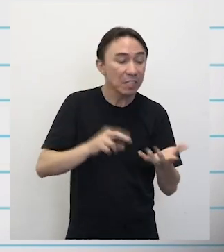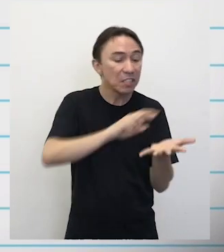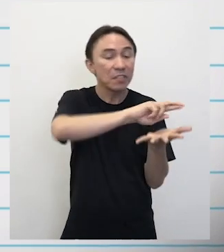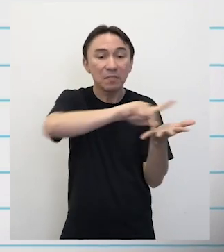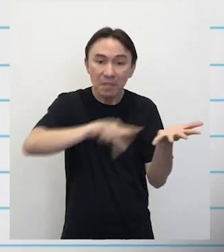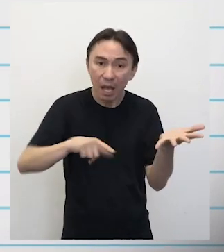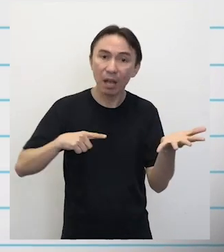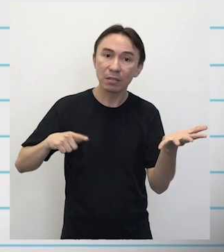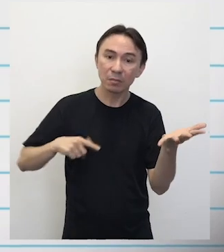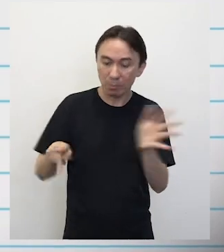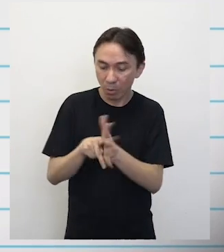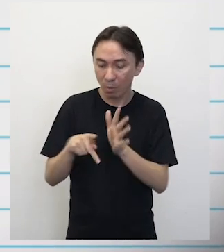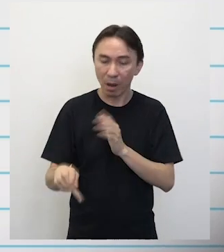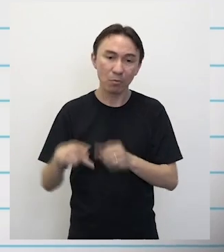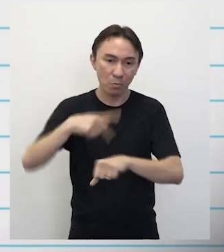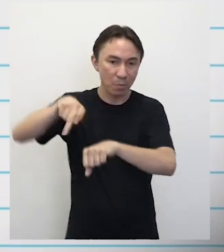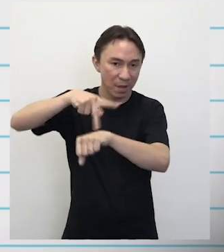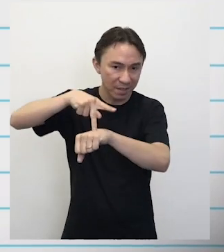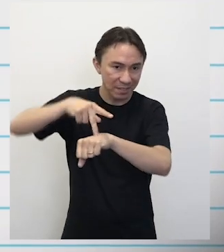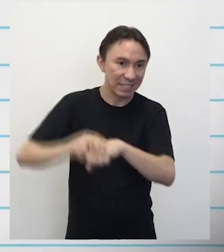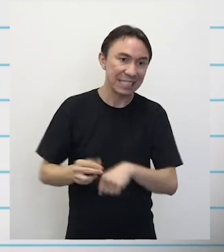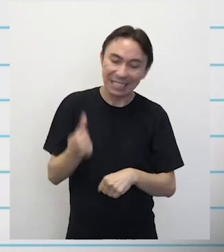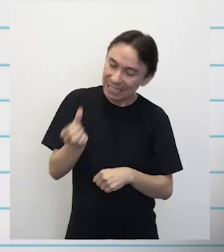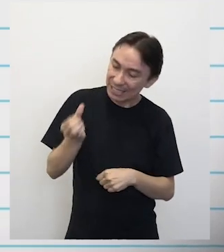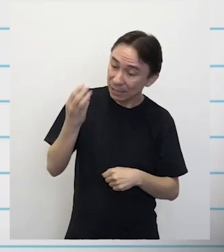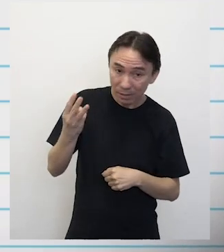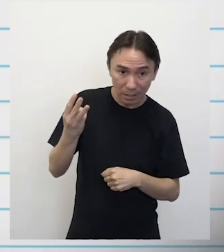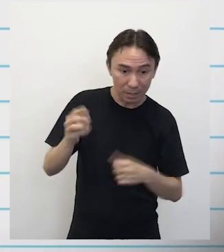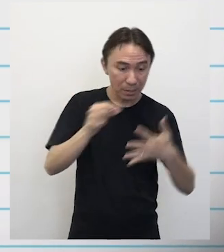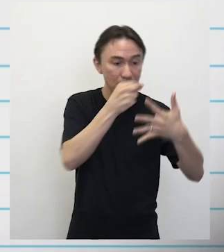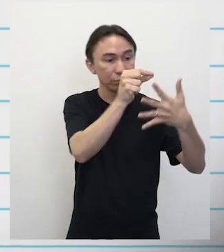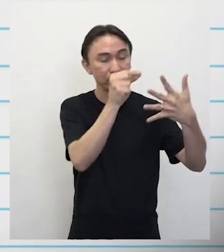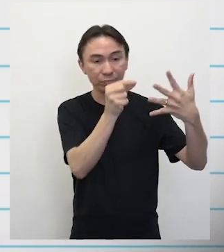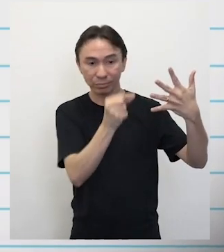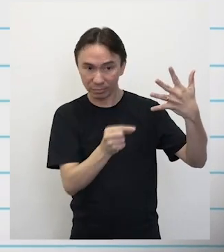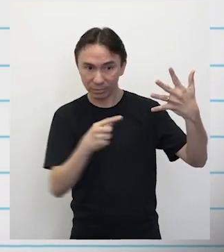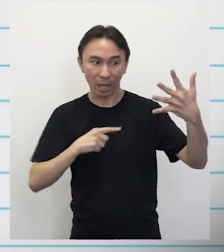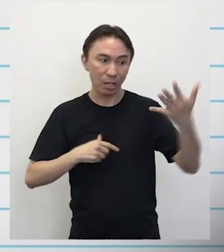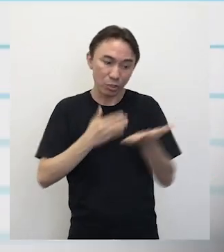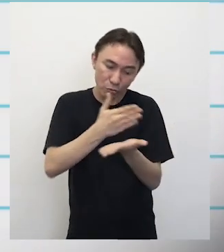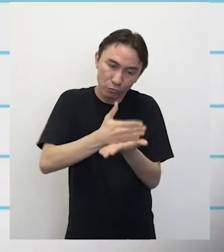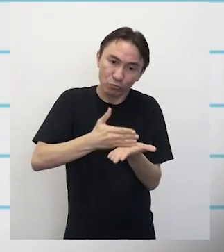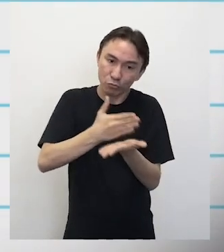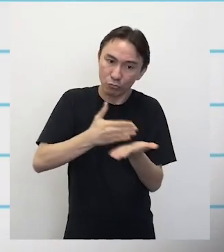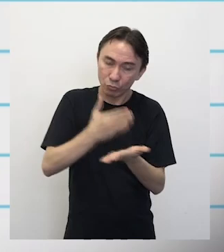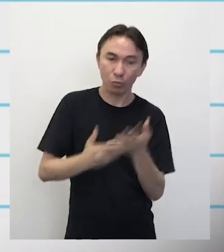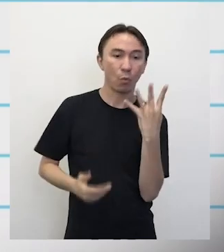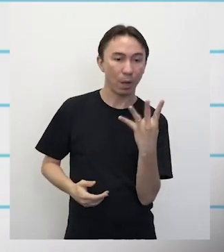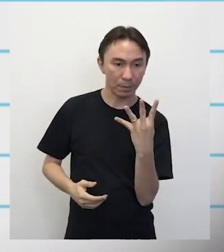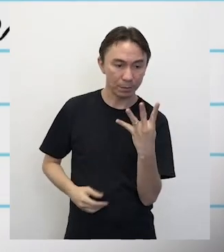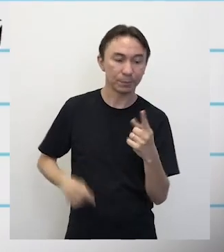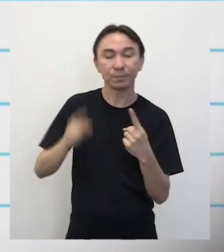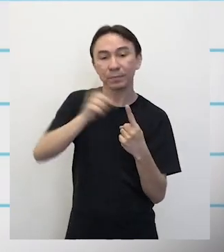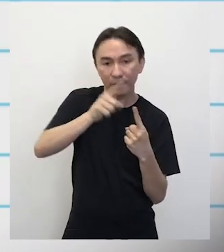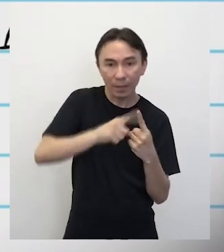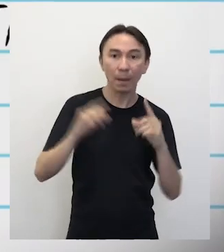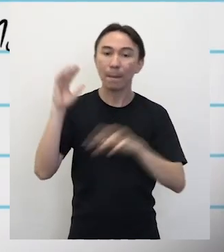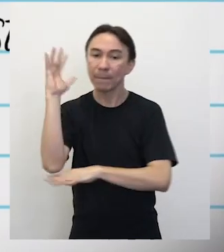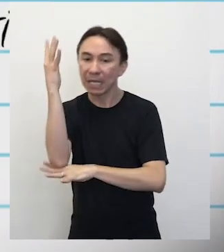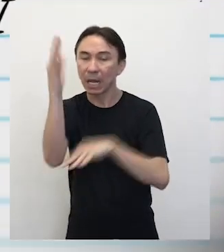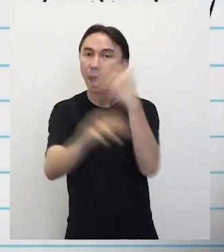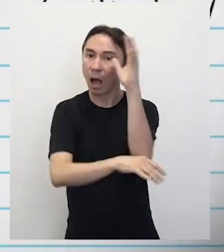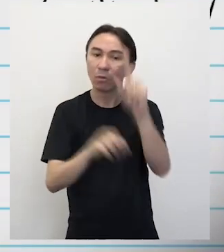do país. Os 63 indicadores foram divididos em 4 dimensões: ambiental, social, econômica